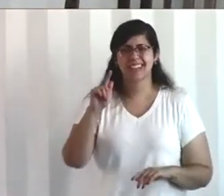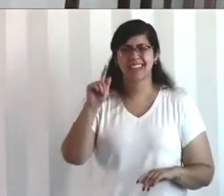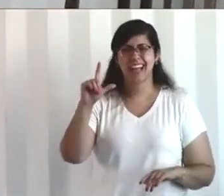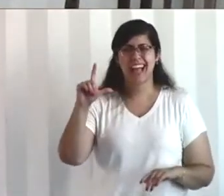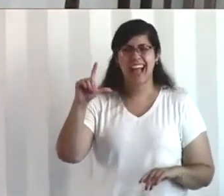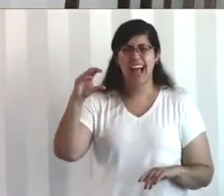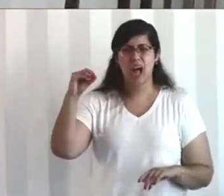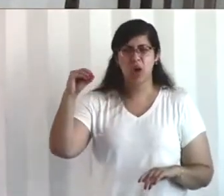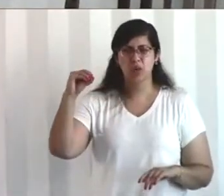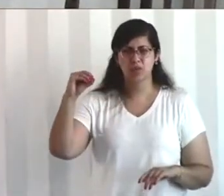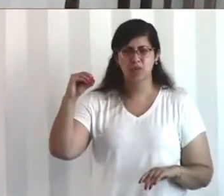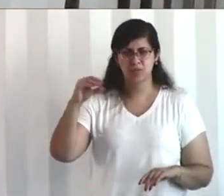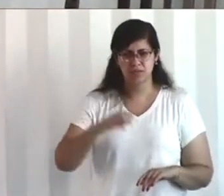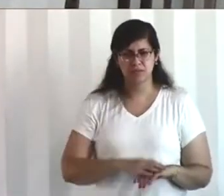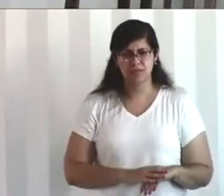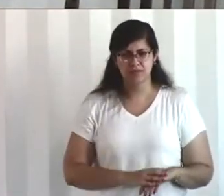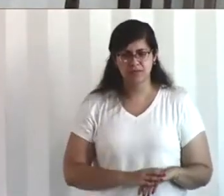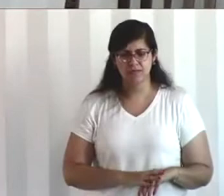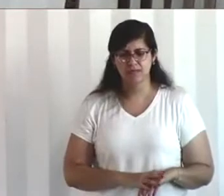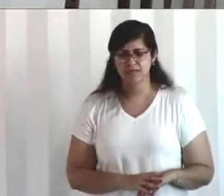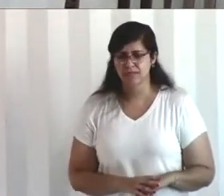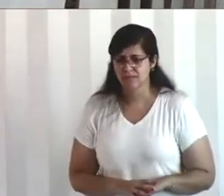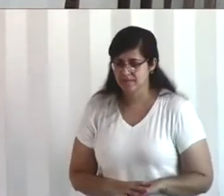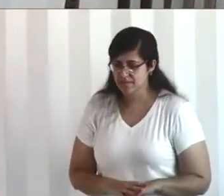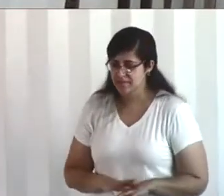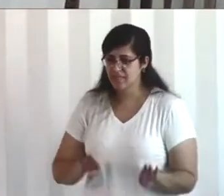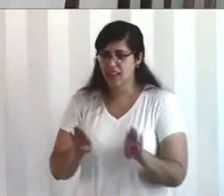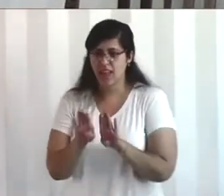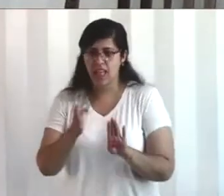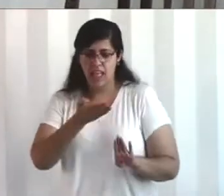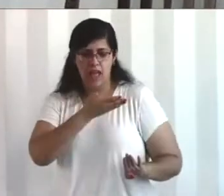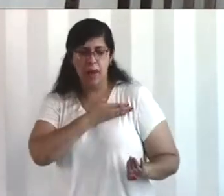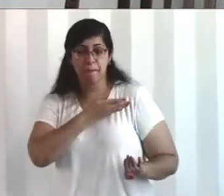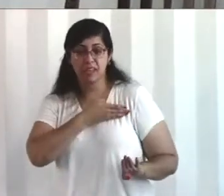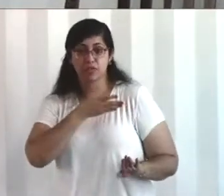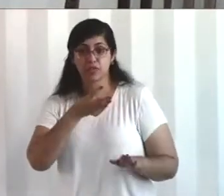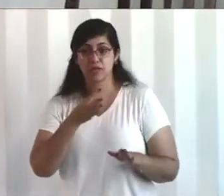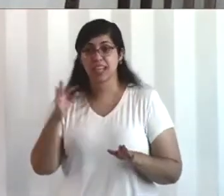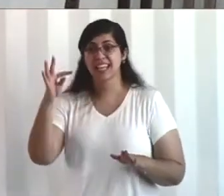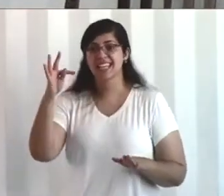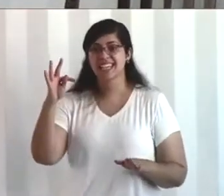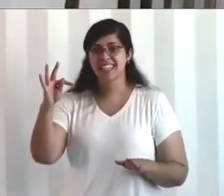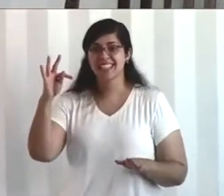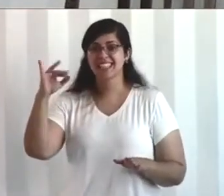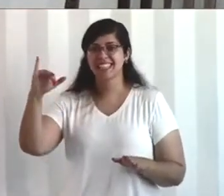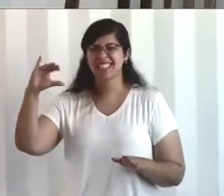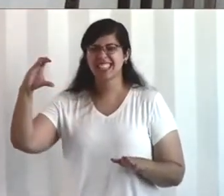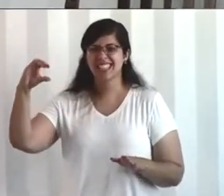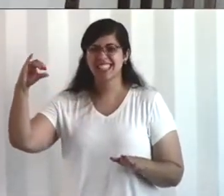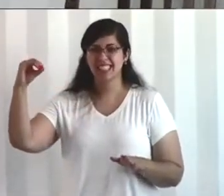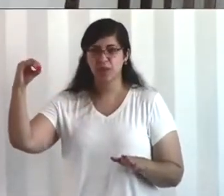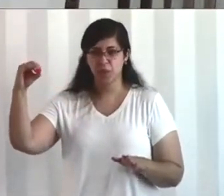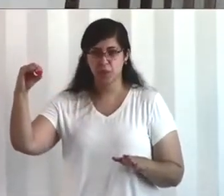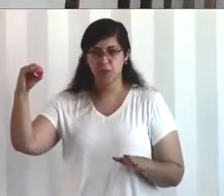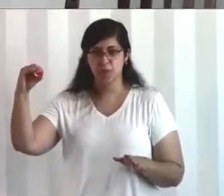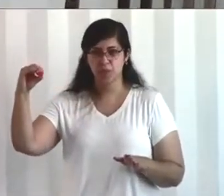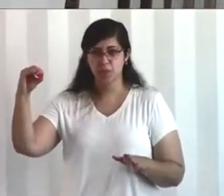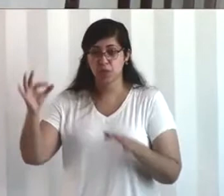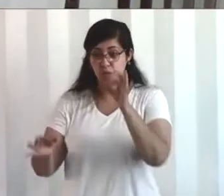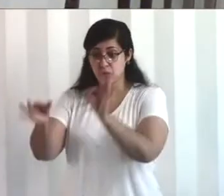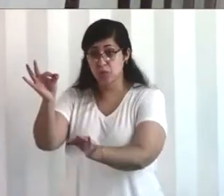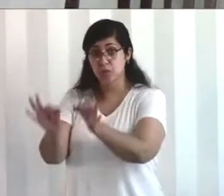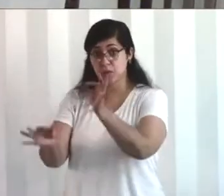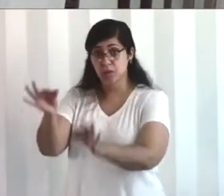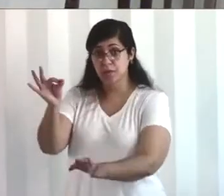A Bíblia mostra que foi esse homem que hospedou Paulo, Tício Justo. E esse homem, se for Gaio